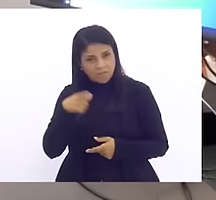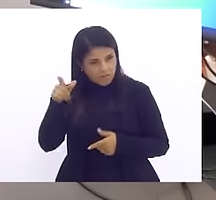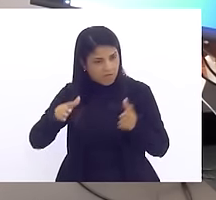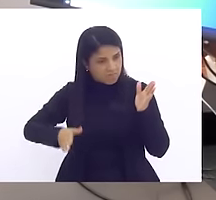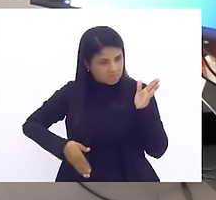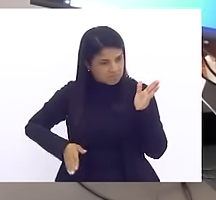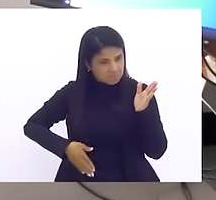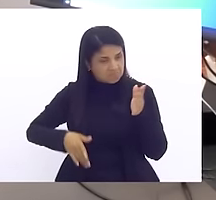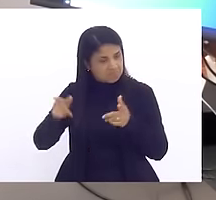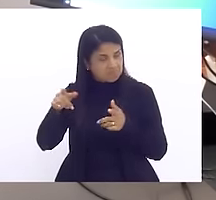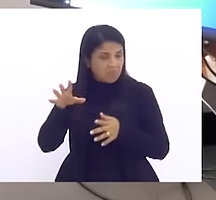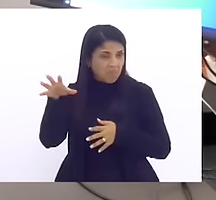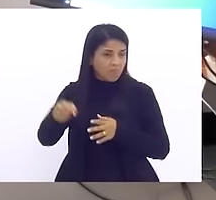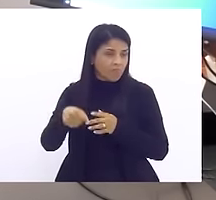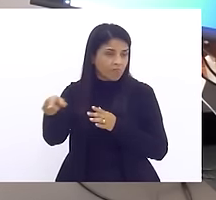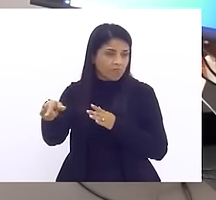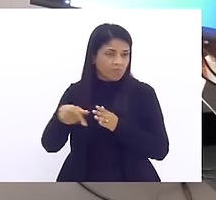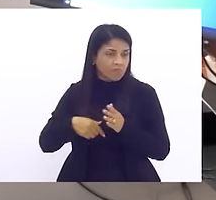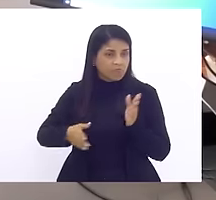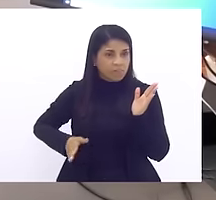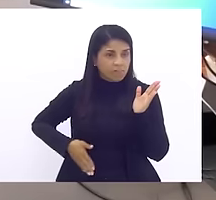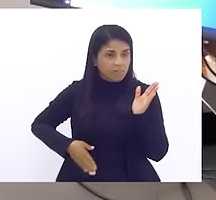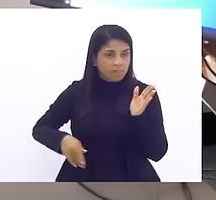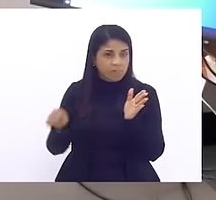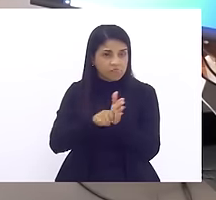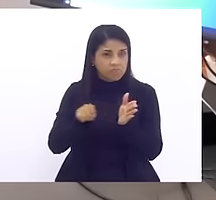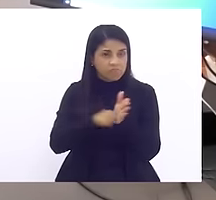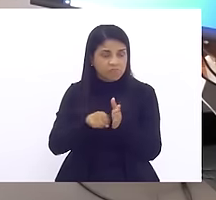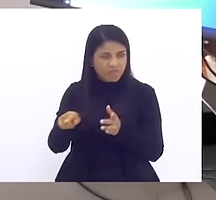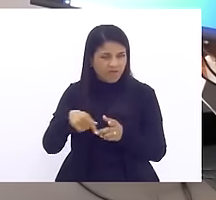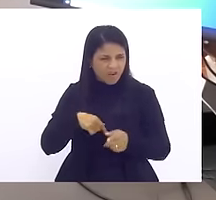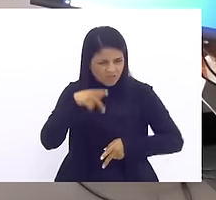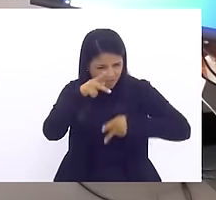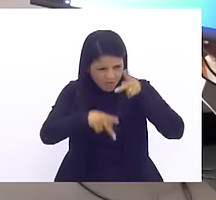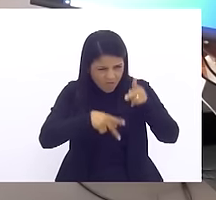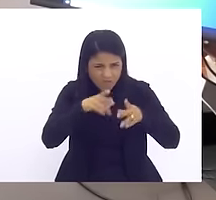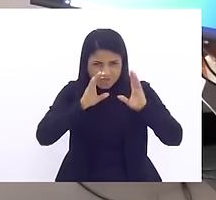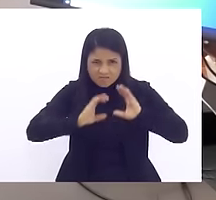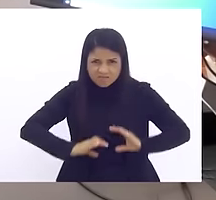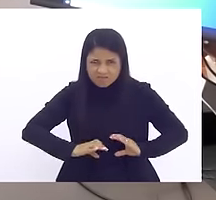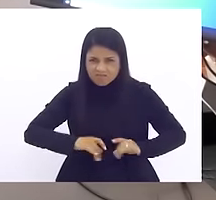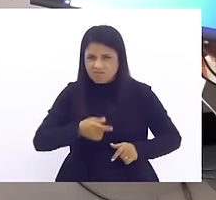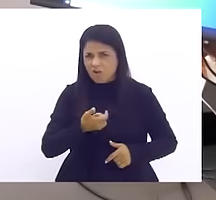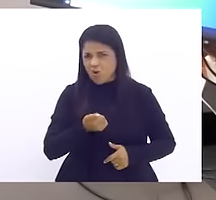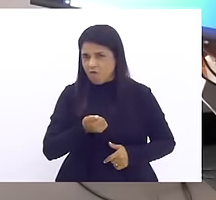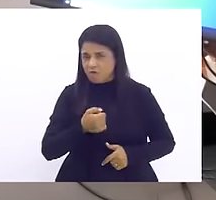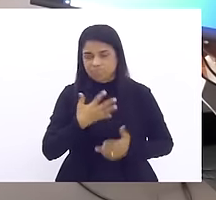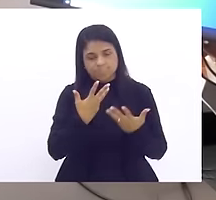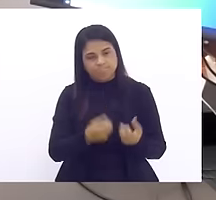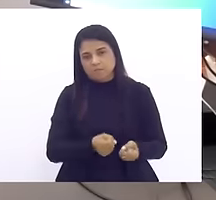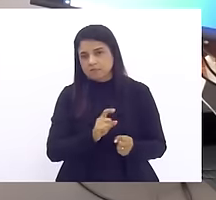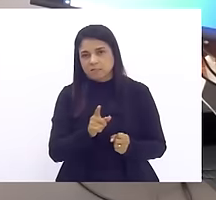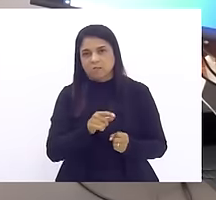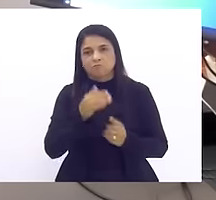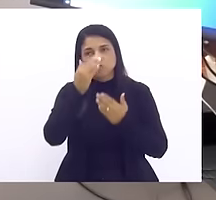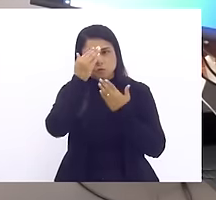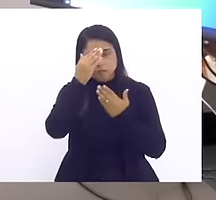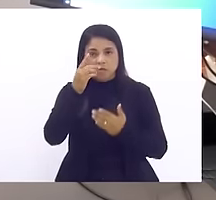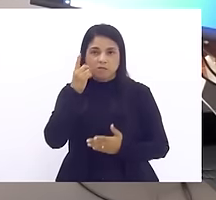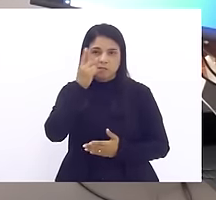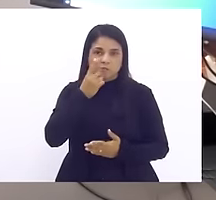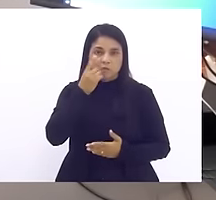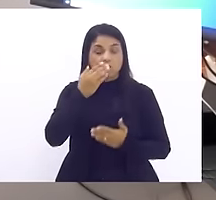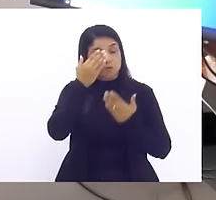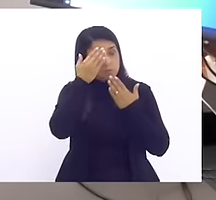Vagabundo lá o bandido lá e toma o dinheiro dele agora tomar o dinheiro do cidadão na ponta covardemente isso nós não vamos permitir Obrigado Deputado Obrigado